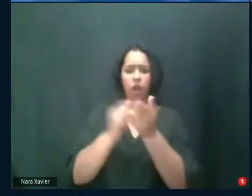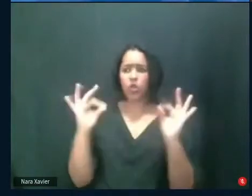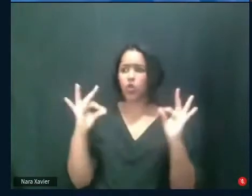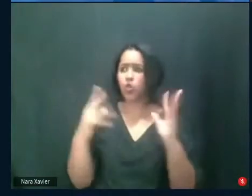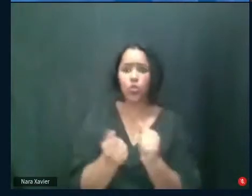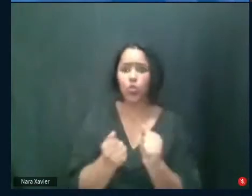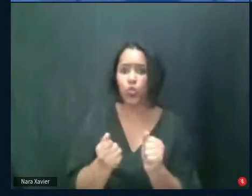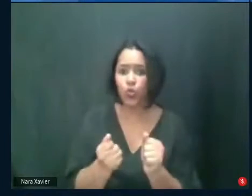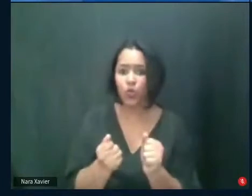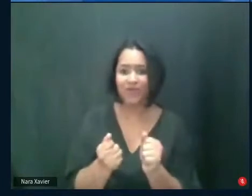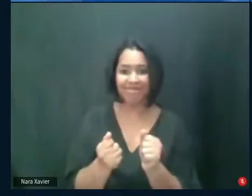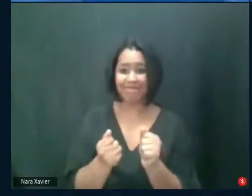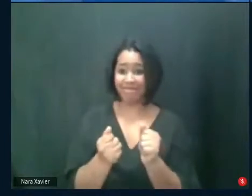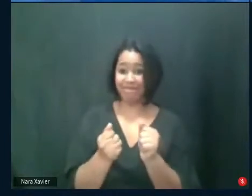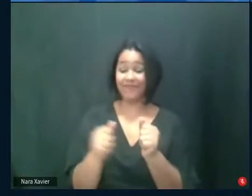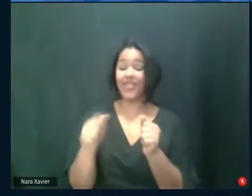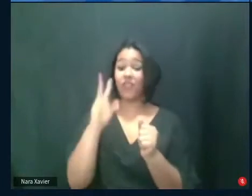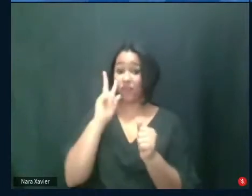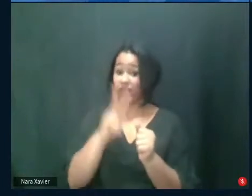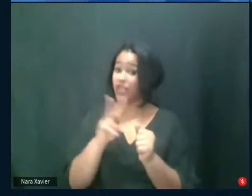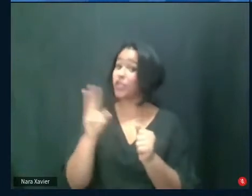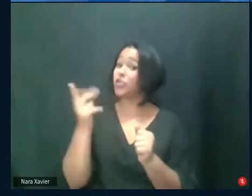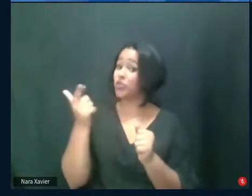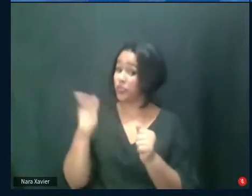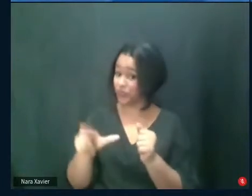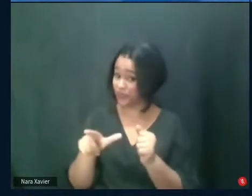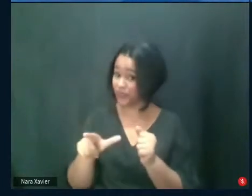Reveja o seu resumo nesse sentido.